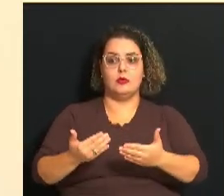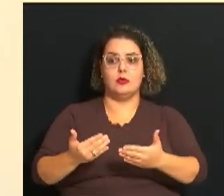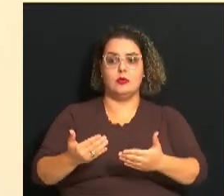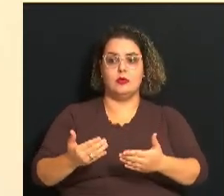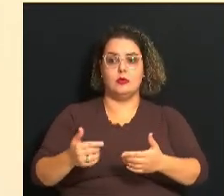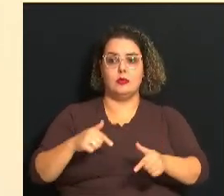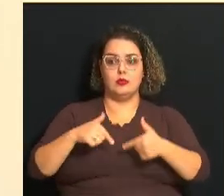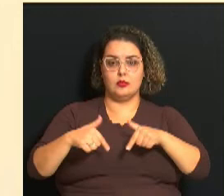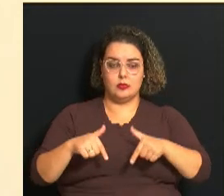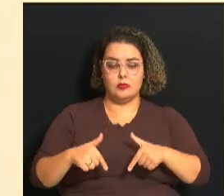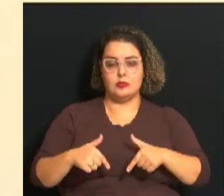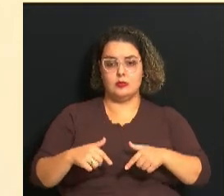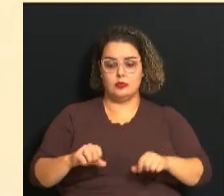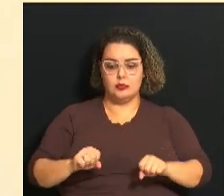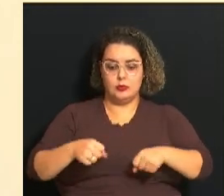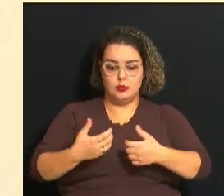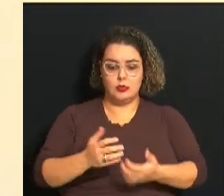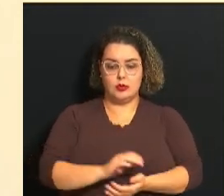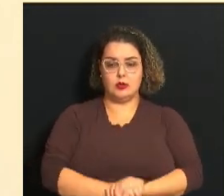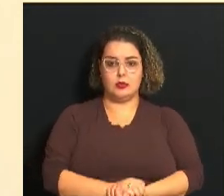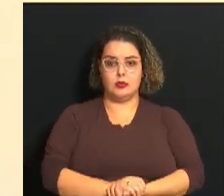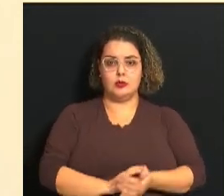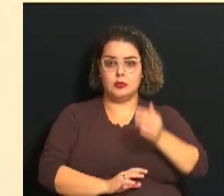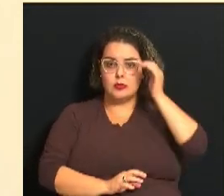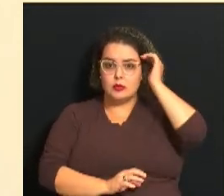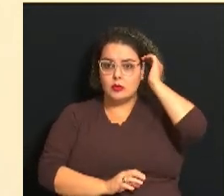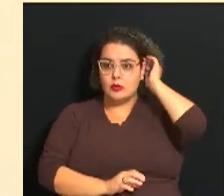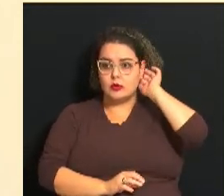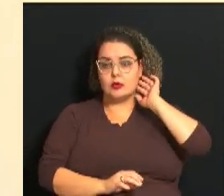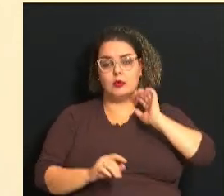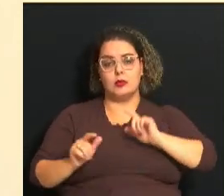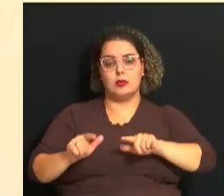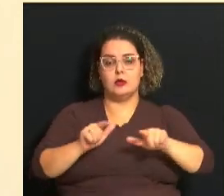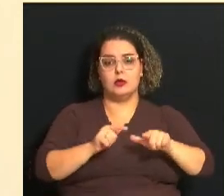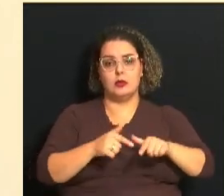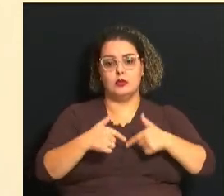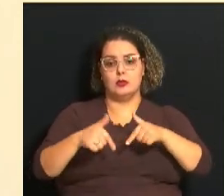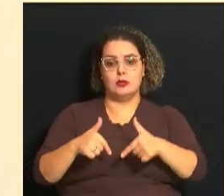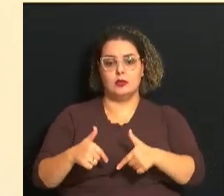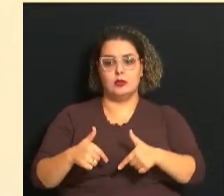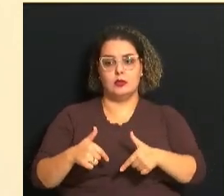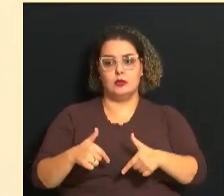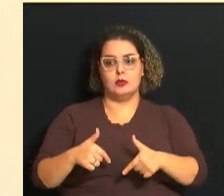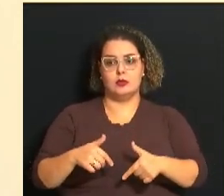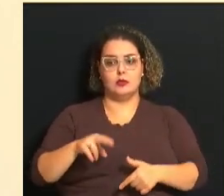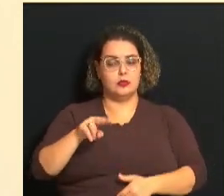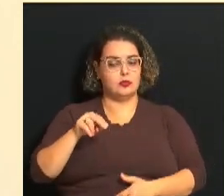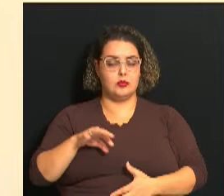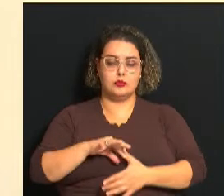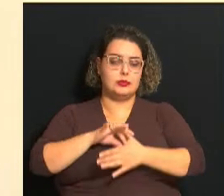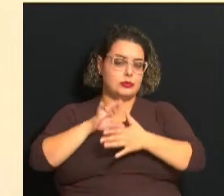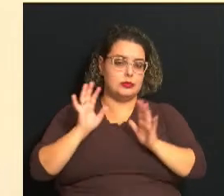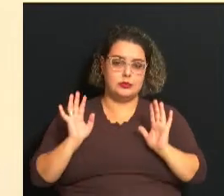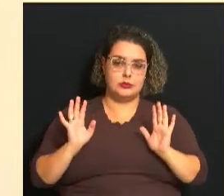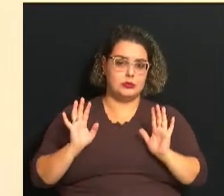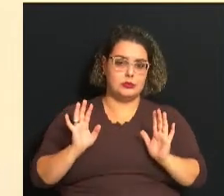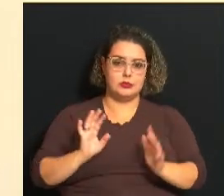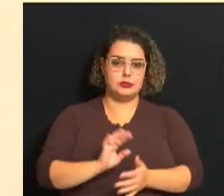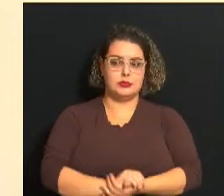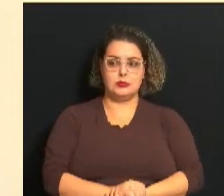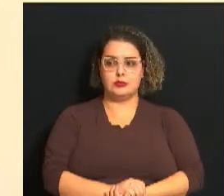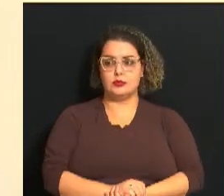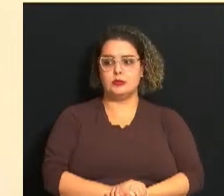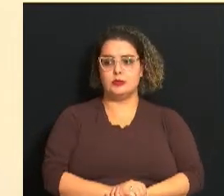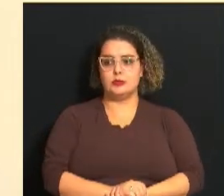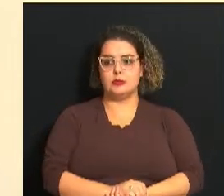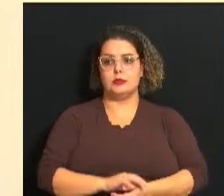desempenho né Qualquer esse local trabalho é o trabalhador não é nunca os líderes né eles não ali muito às vezes